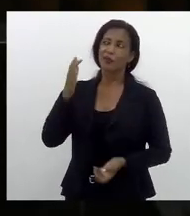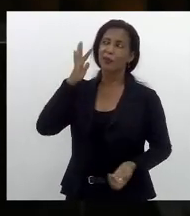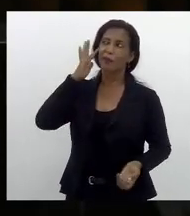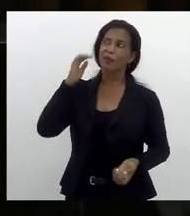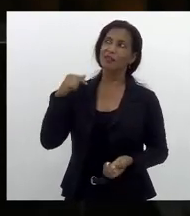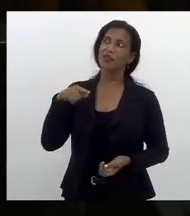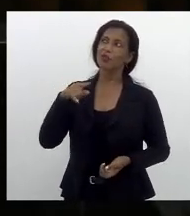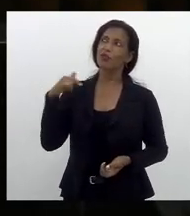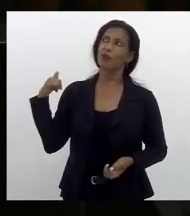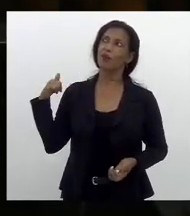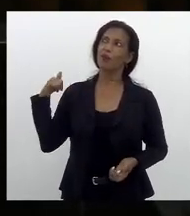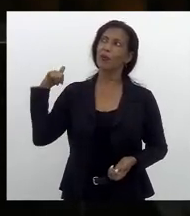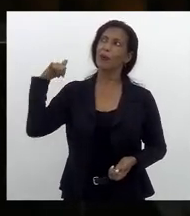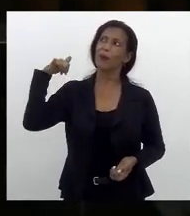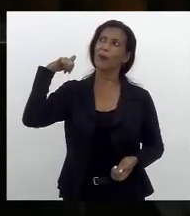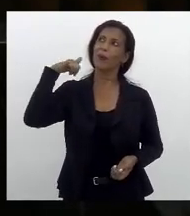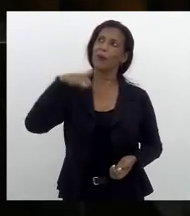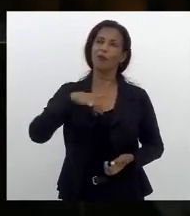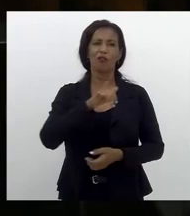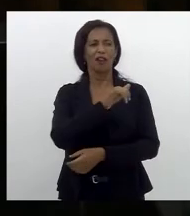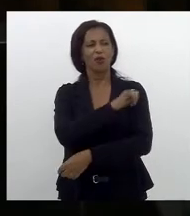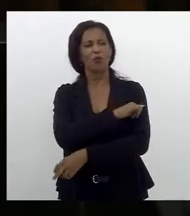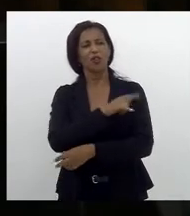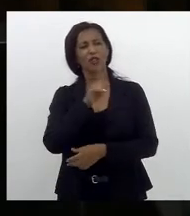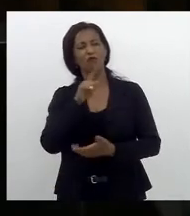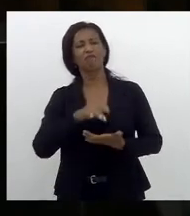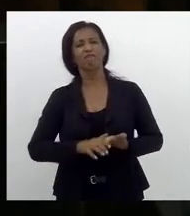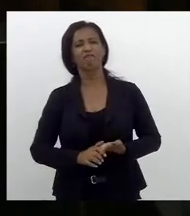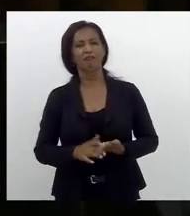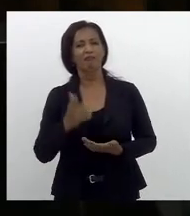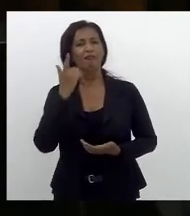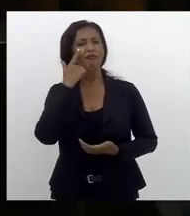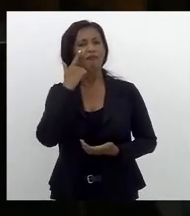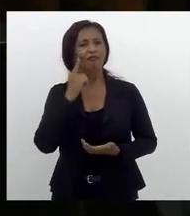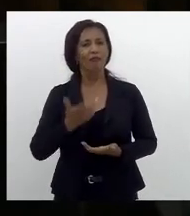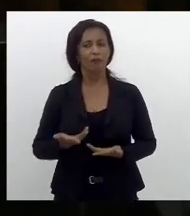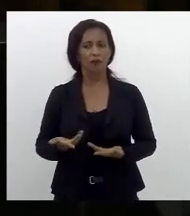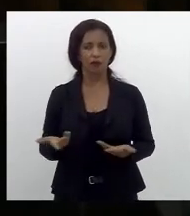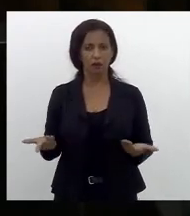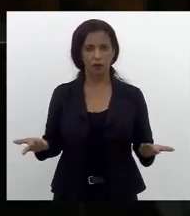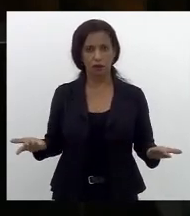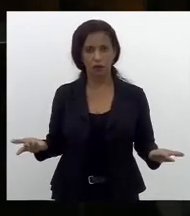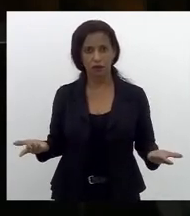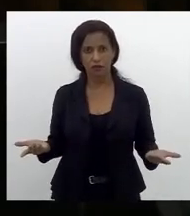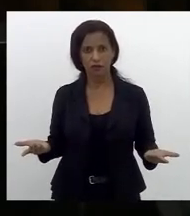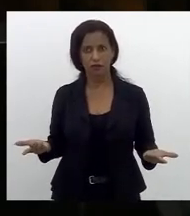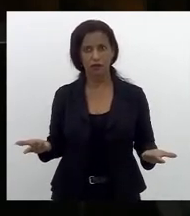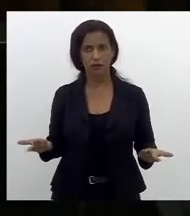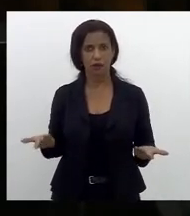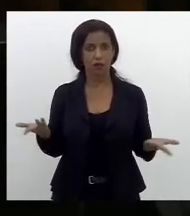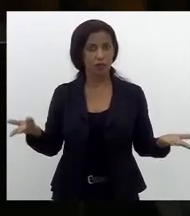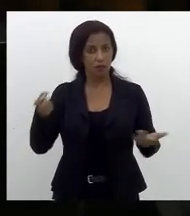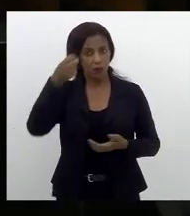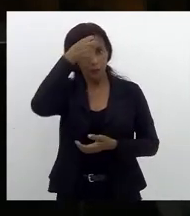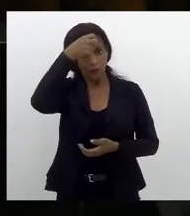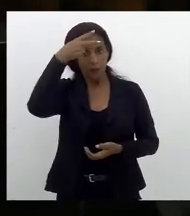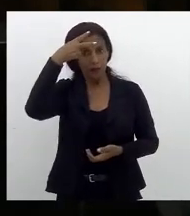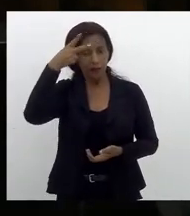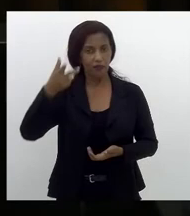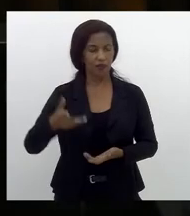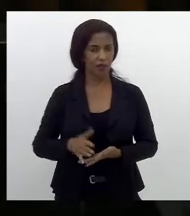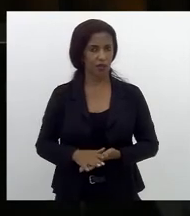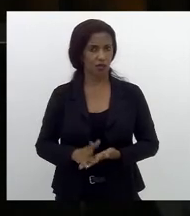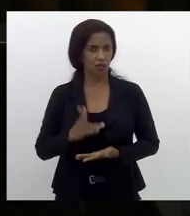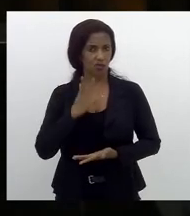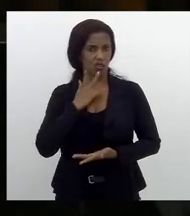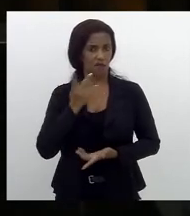para o Rio de Janeiro, acho que eu vou para lá para ver se eu... Pô, o que é isso? Quer dizer, o prefeito que diz